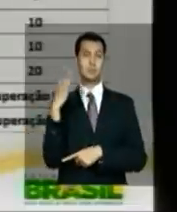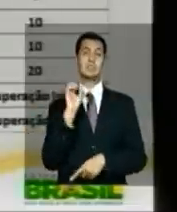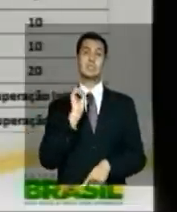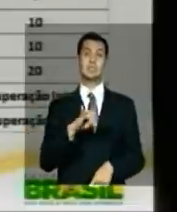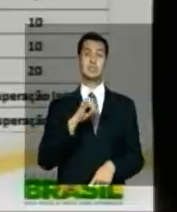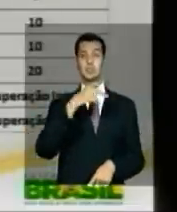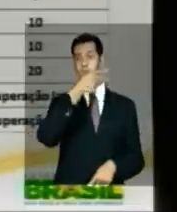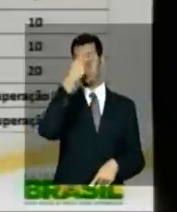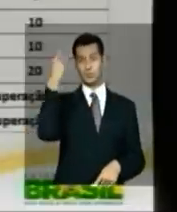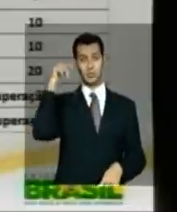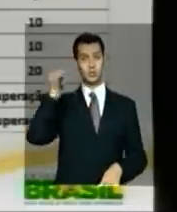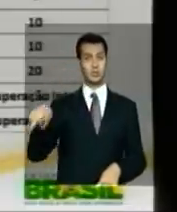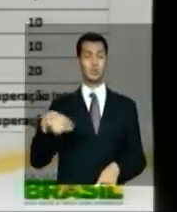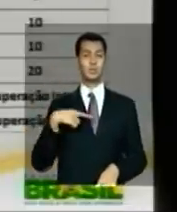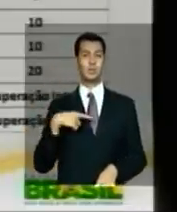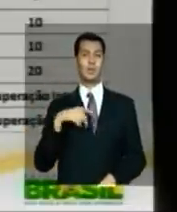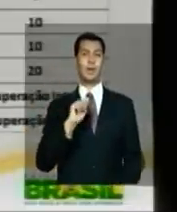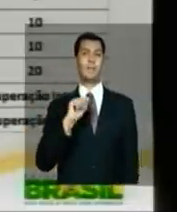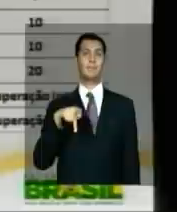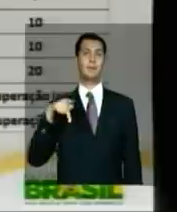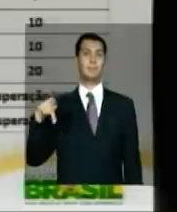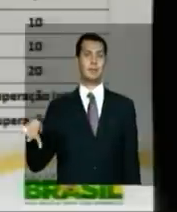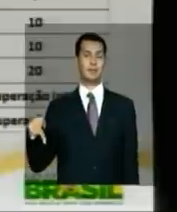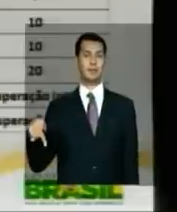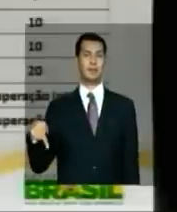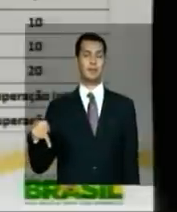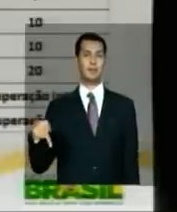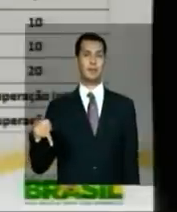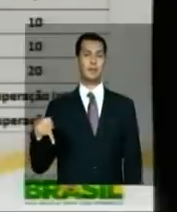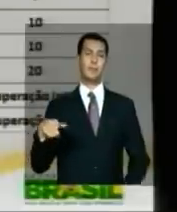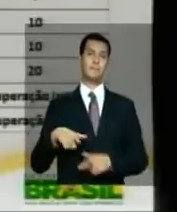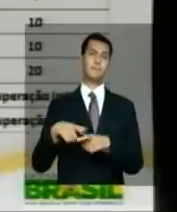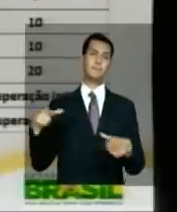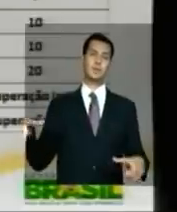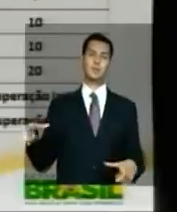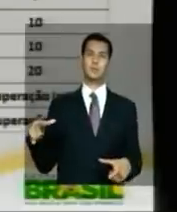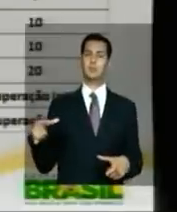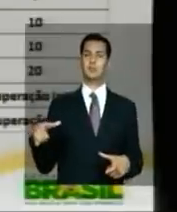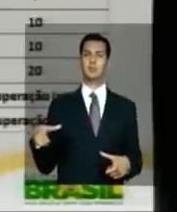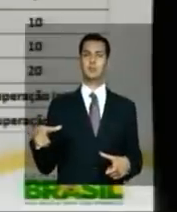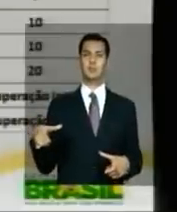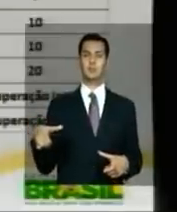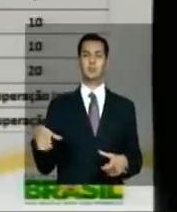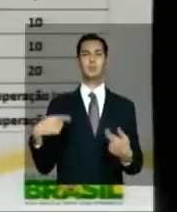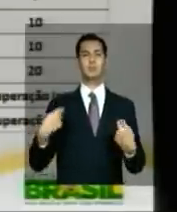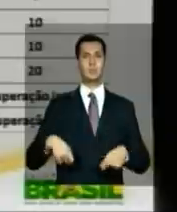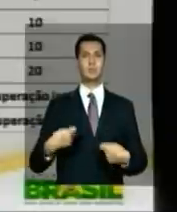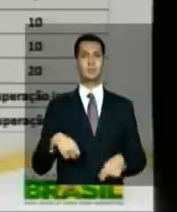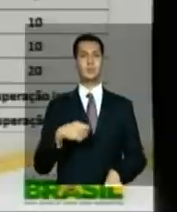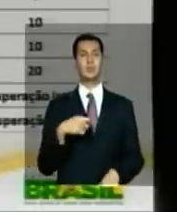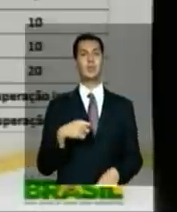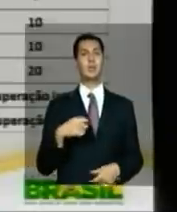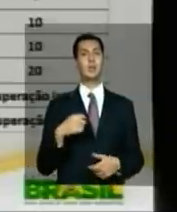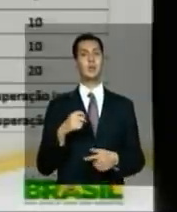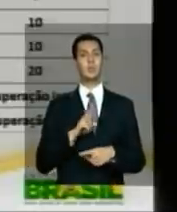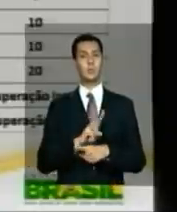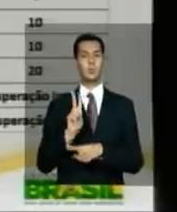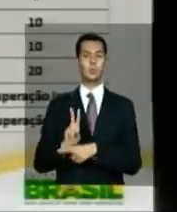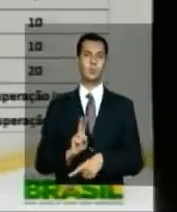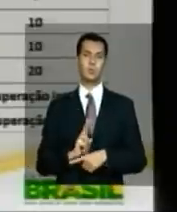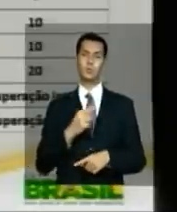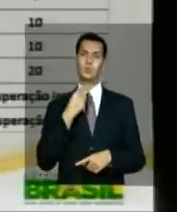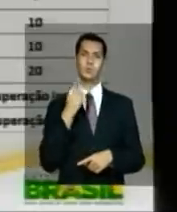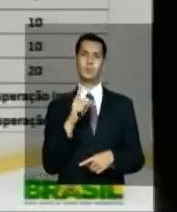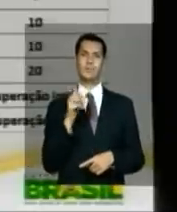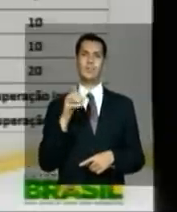mais app na suas Áreas que eventualmente tem ser recomposta isso não pode impactar mais do que 10% de toda a propriedade de